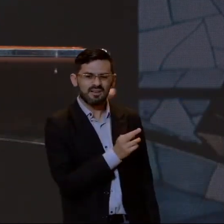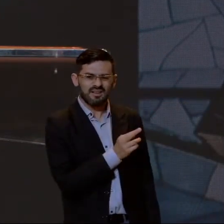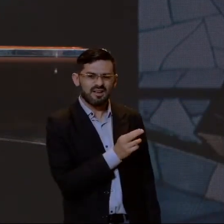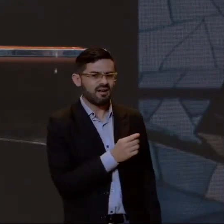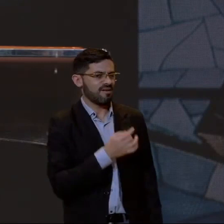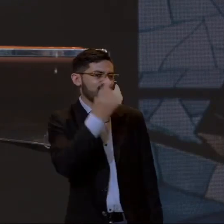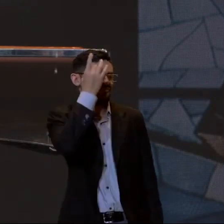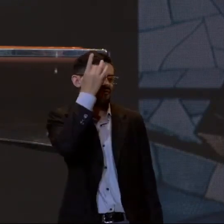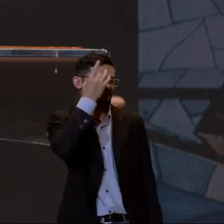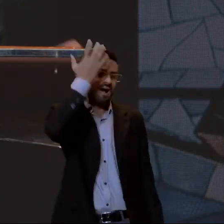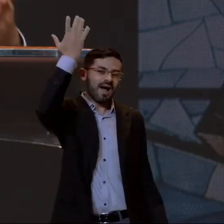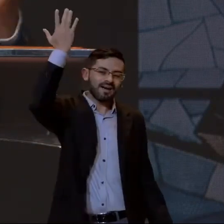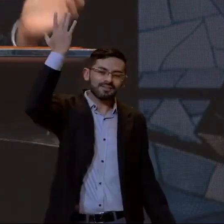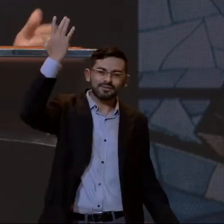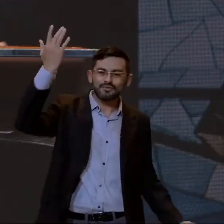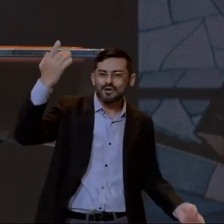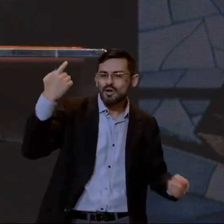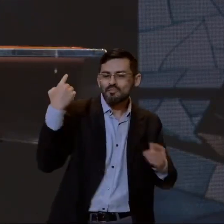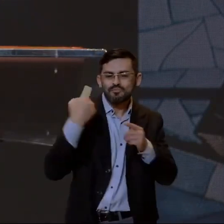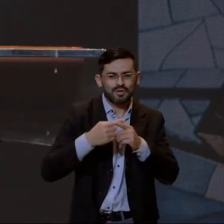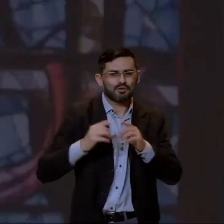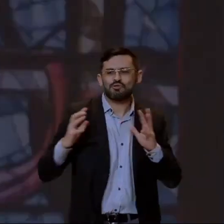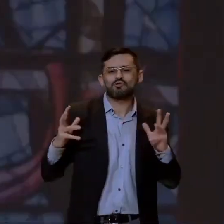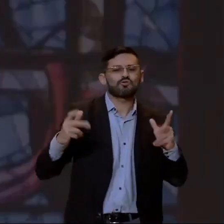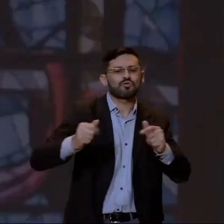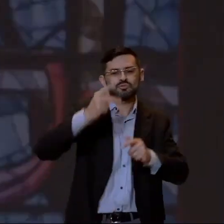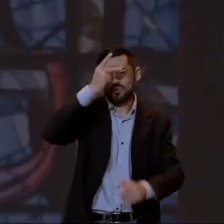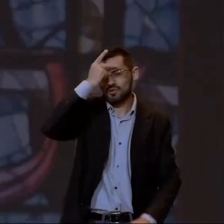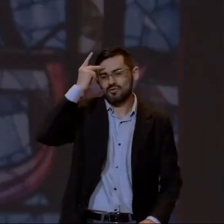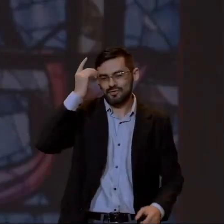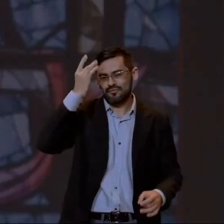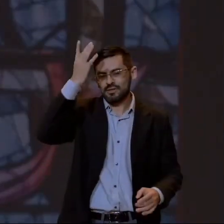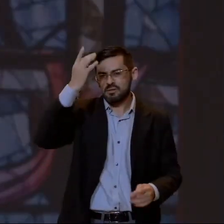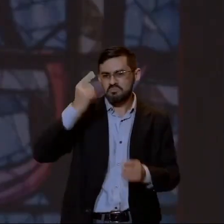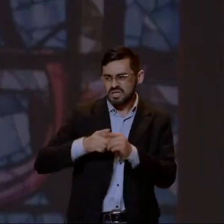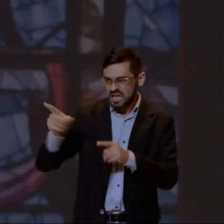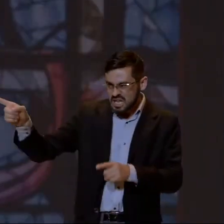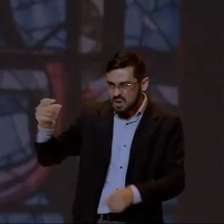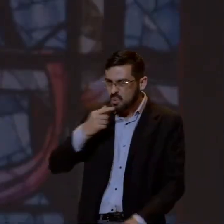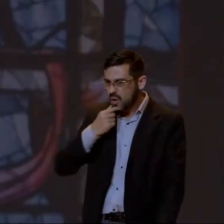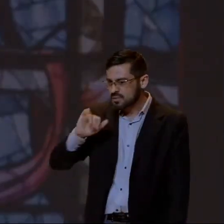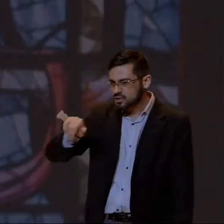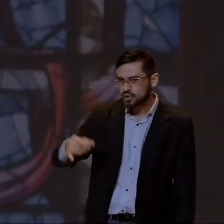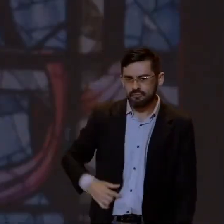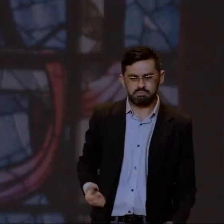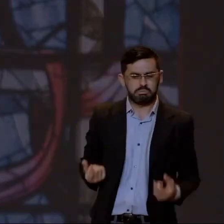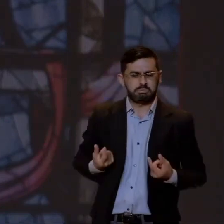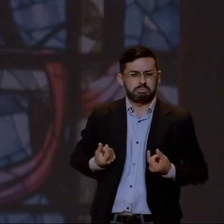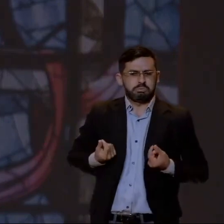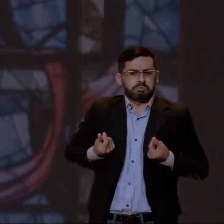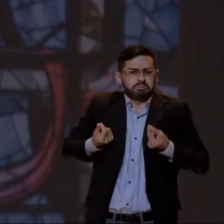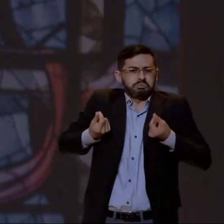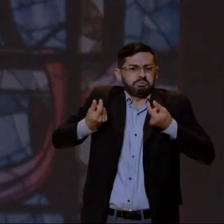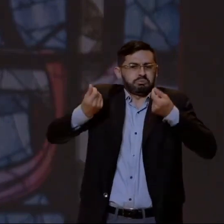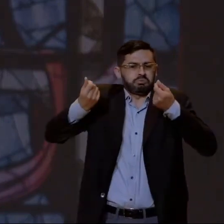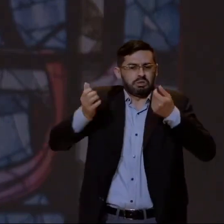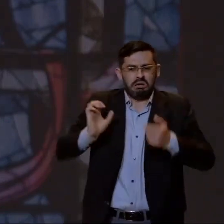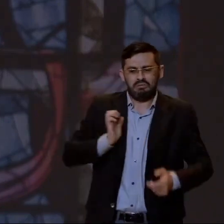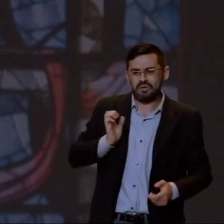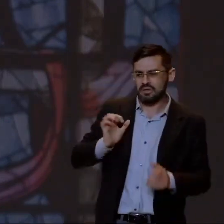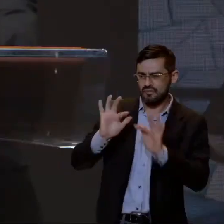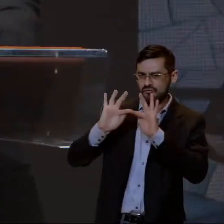é muito fácil, assim qualquer um poderia ser fiel, afinal de contas Jó, ele é rico, ele tem bens, ele